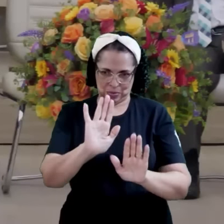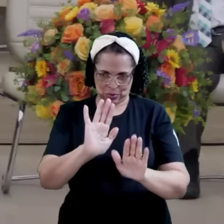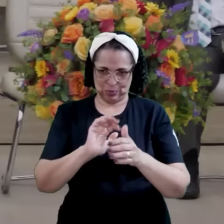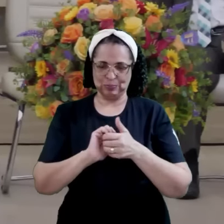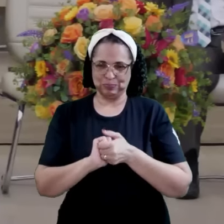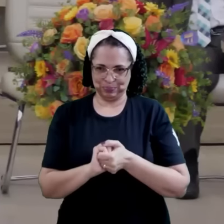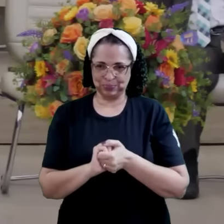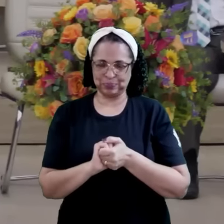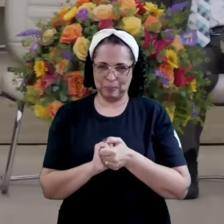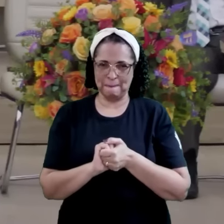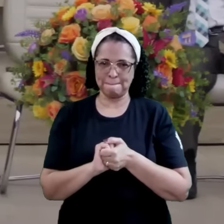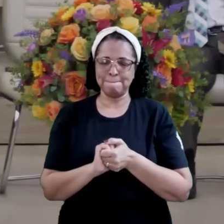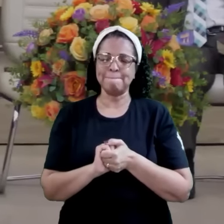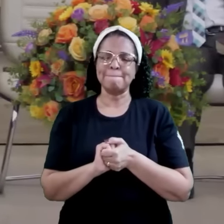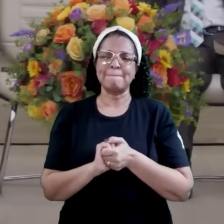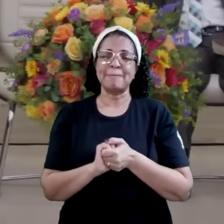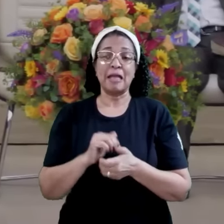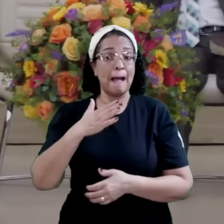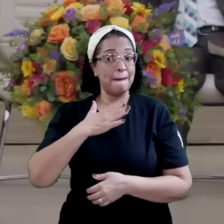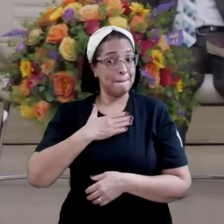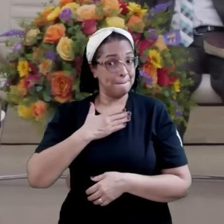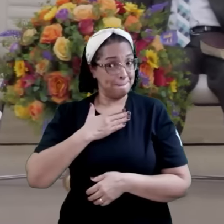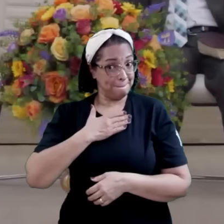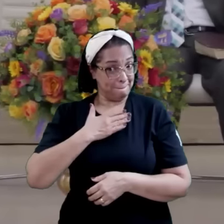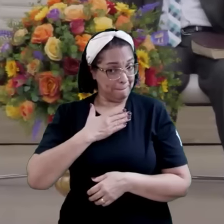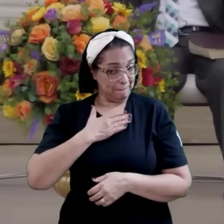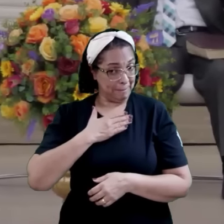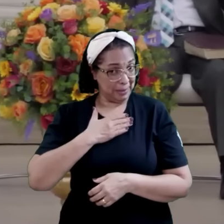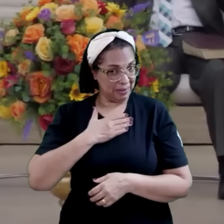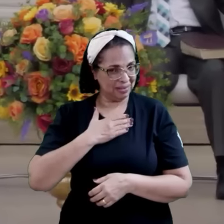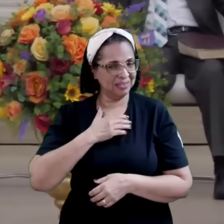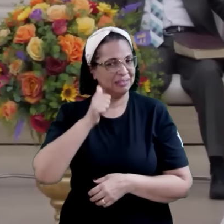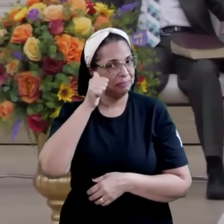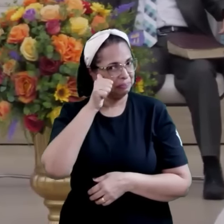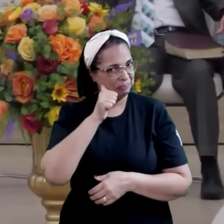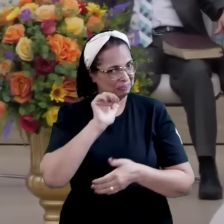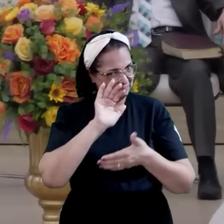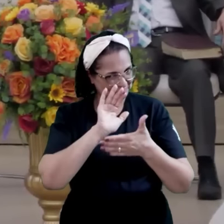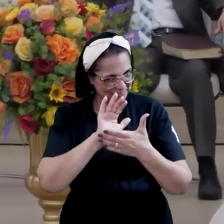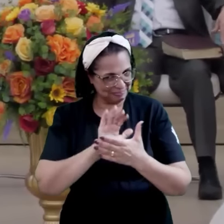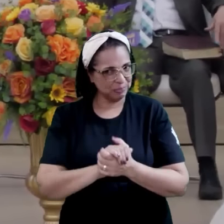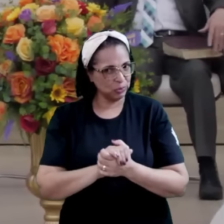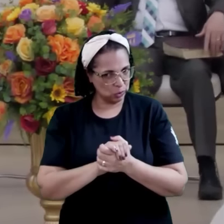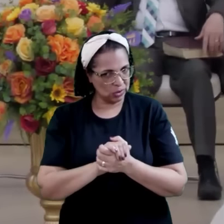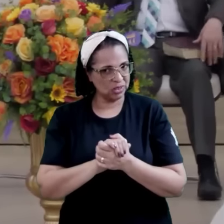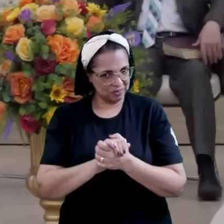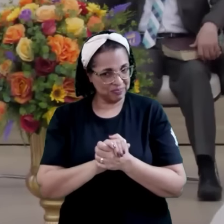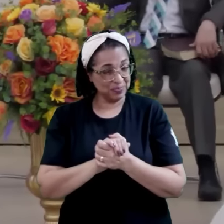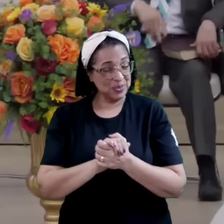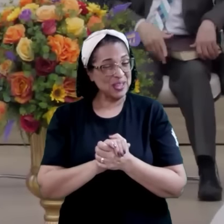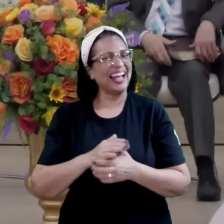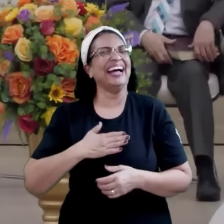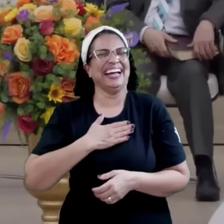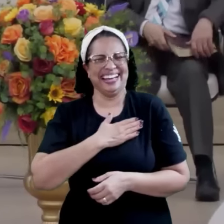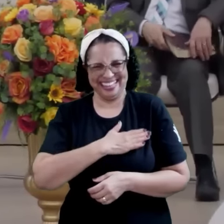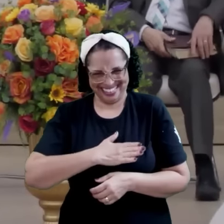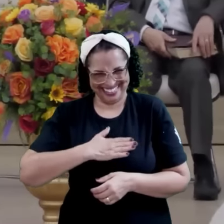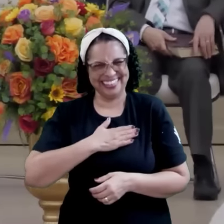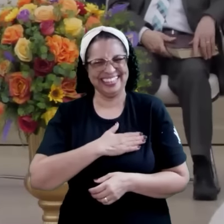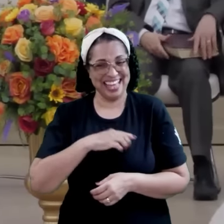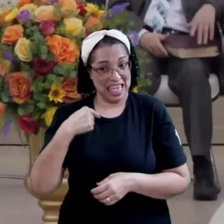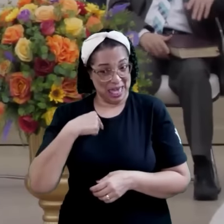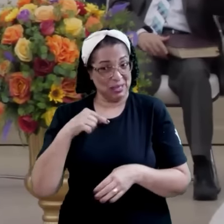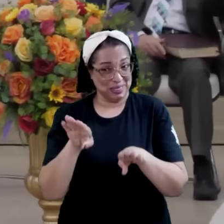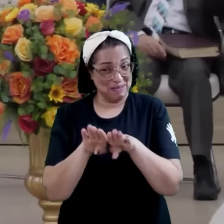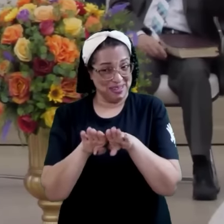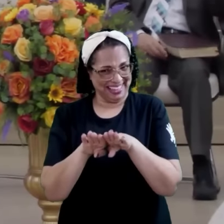jo Ville mas ela só pede para avisar porque elas enxergam pó aonde não tem é Deus o qu irmã então